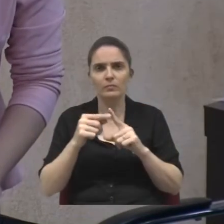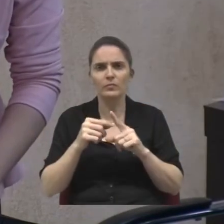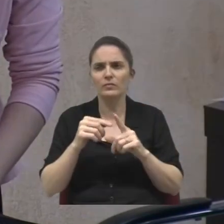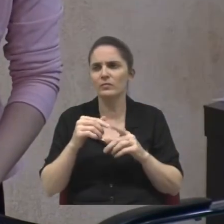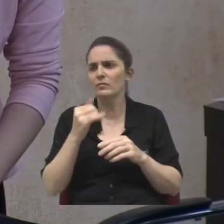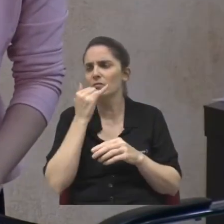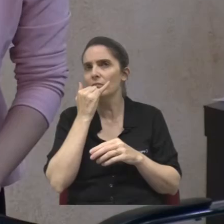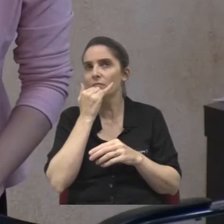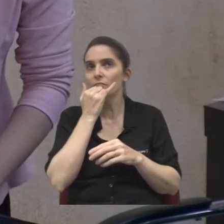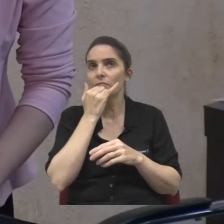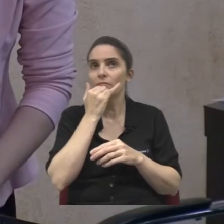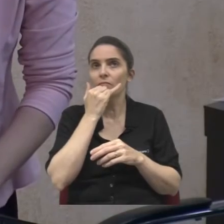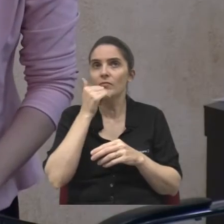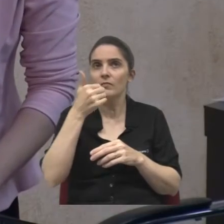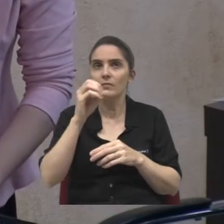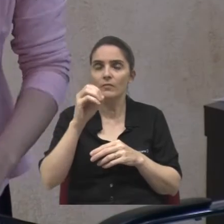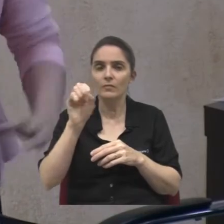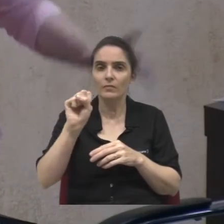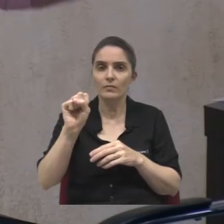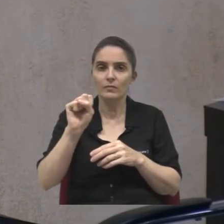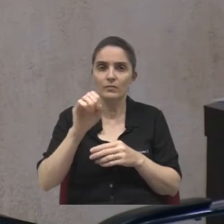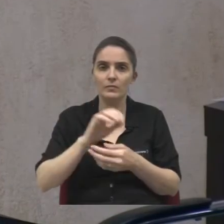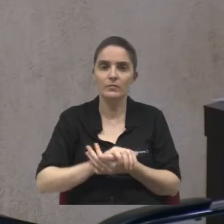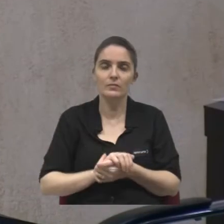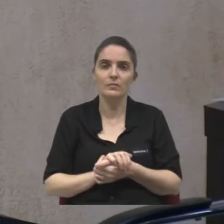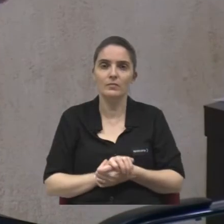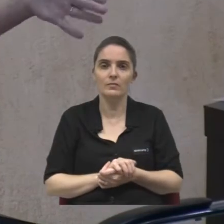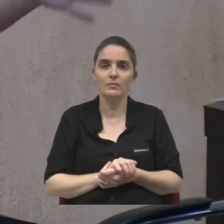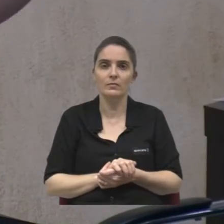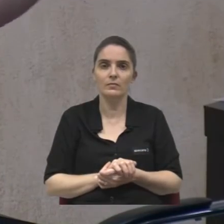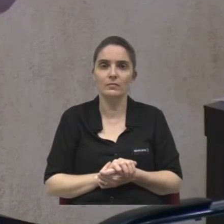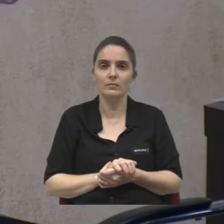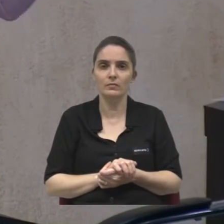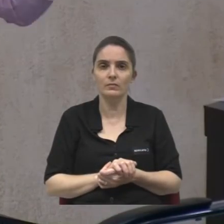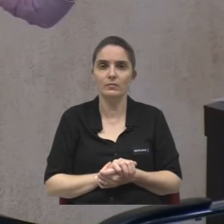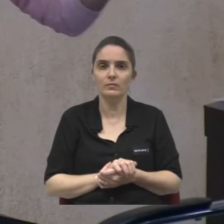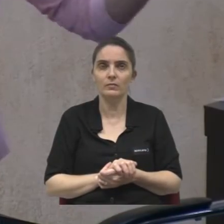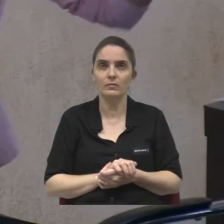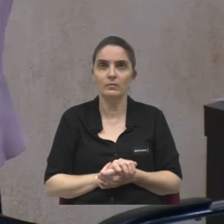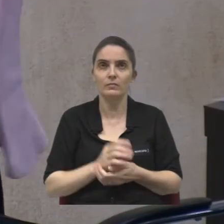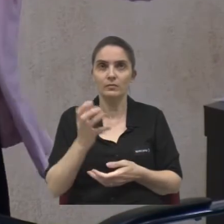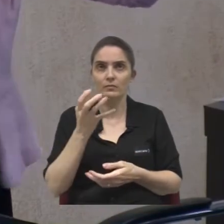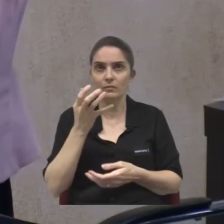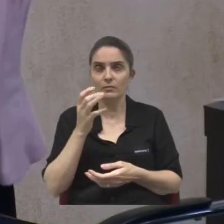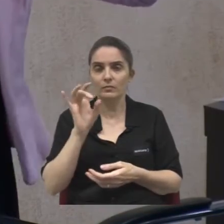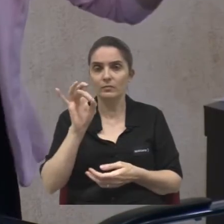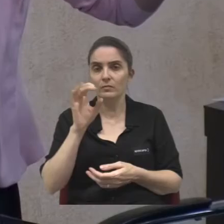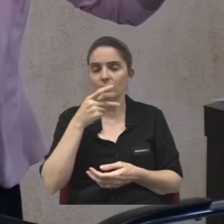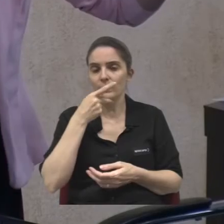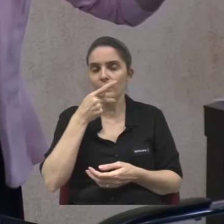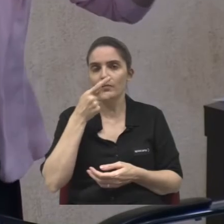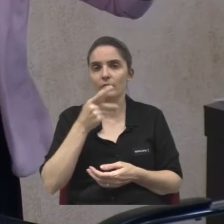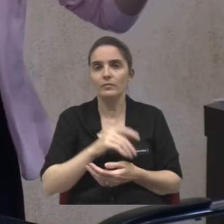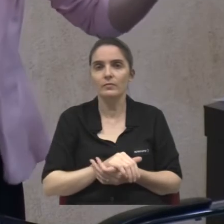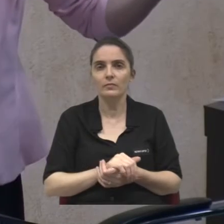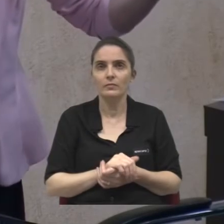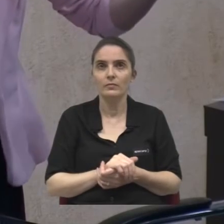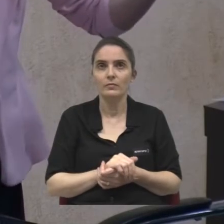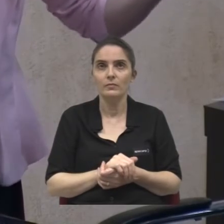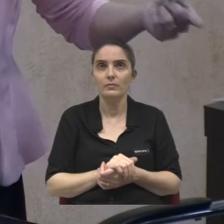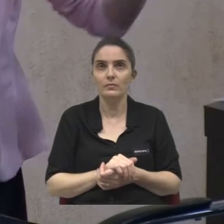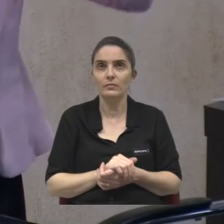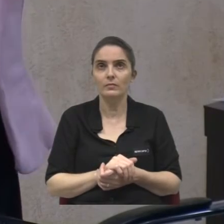mais 10 segundos pela questão da composição do quórum. E gostaria só de registrar que nós não conseguimos uma